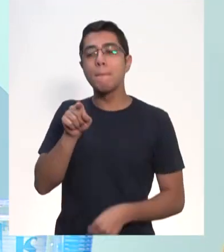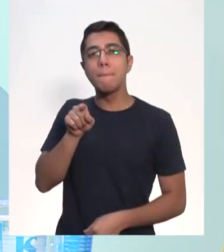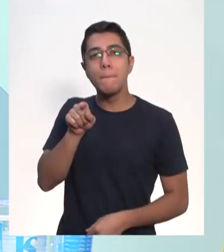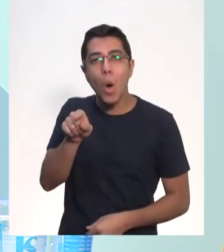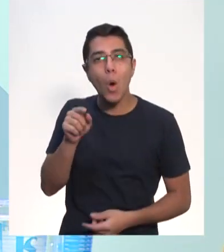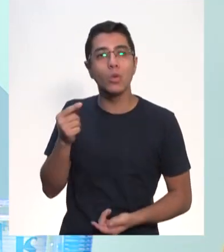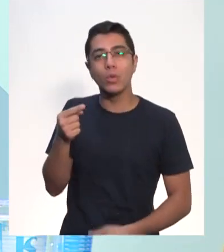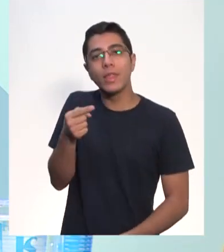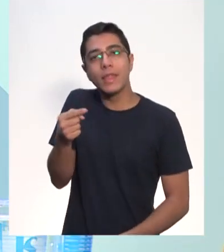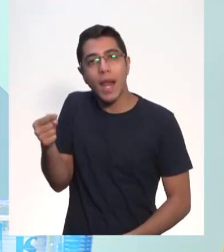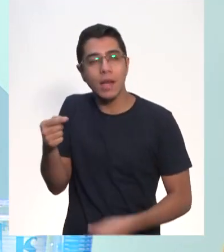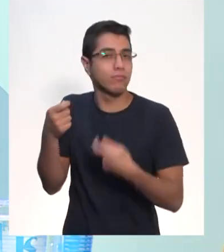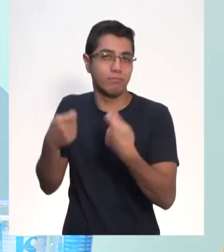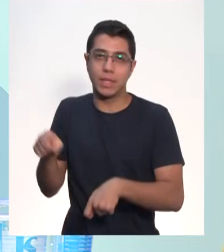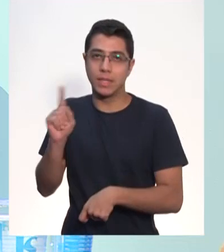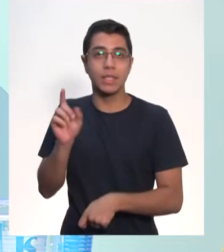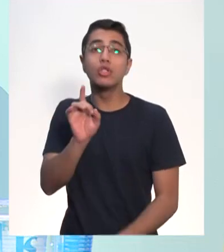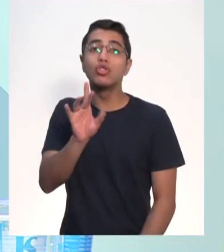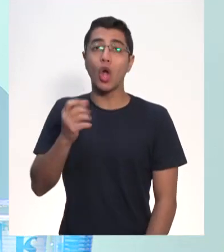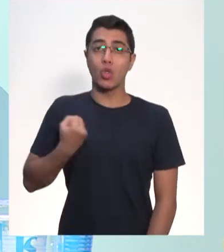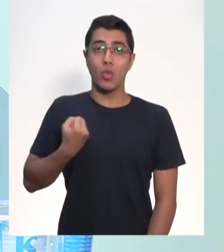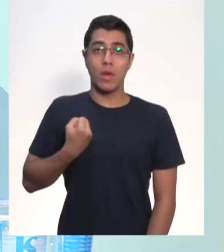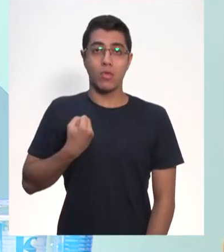você vai entrar no ambiente.